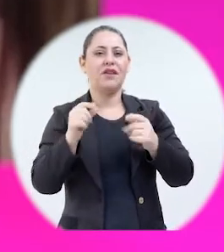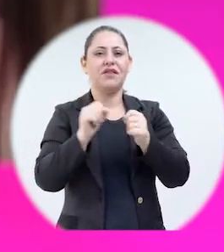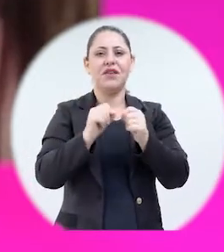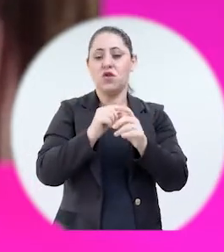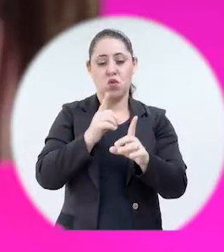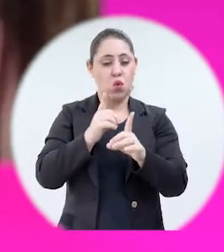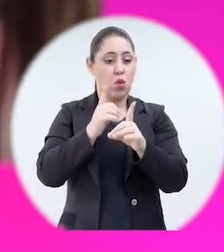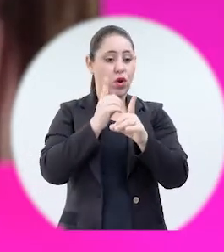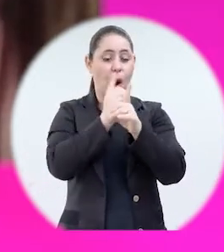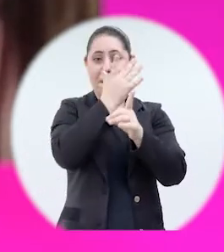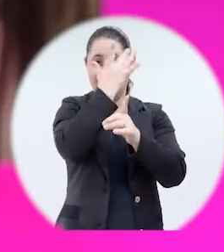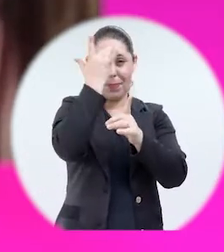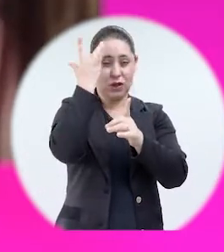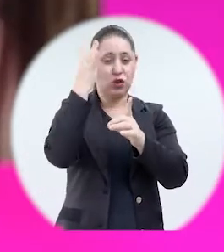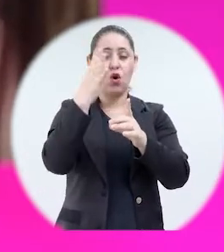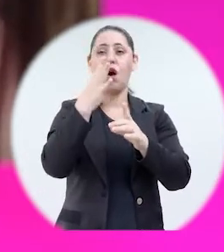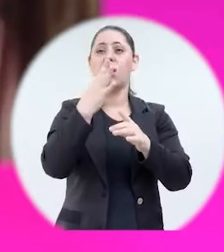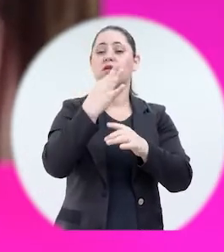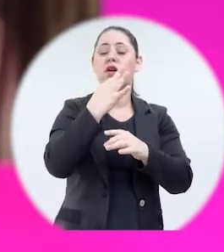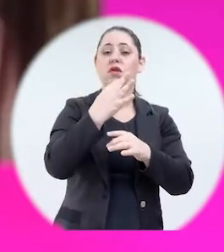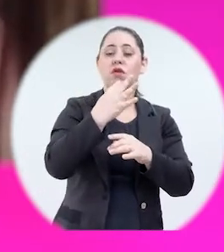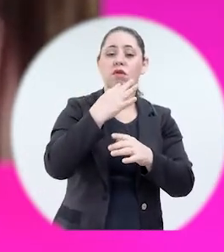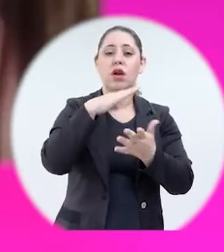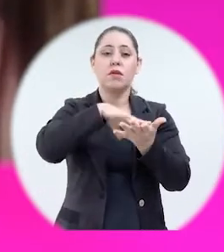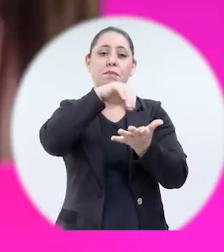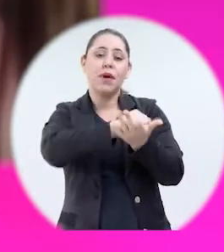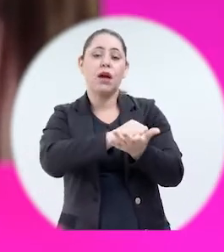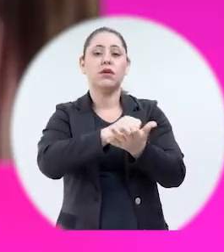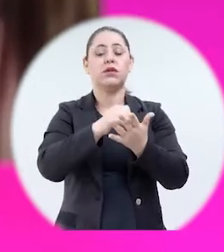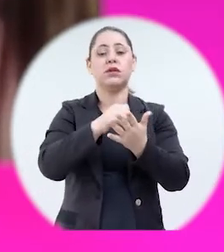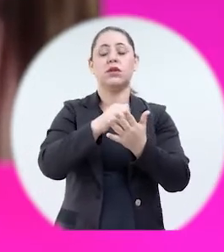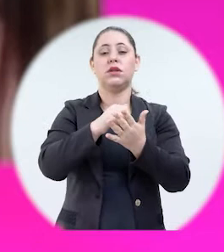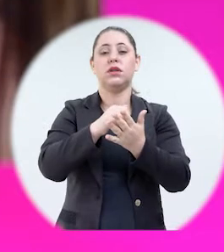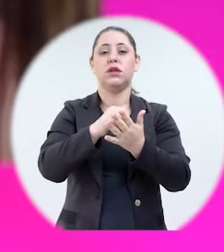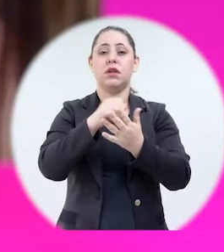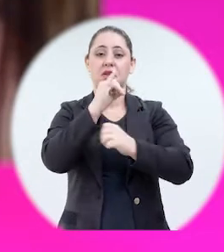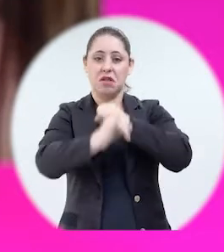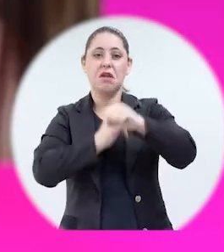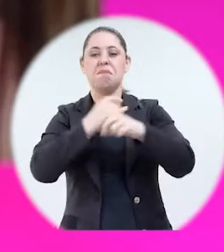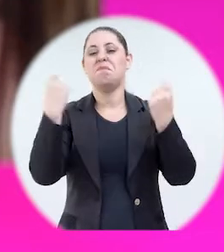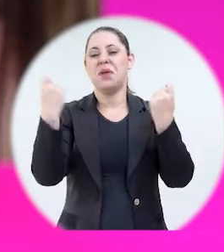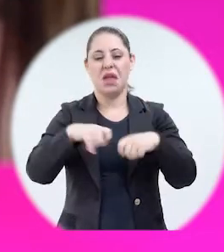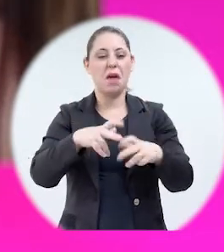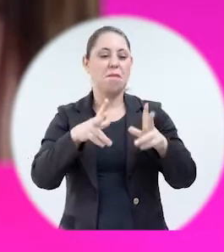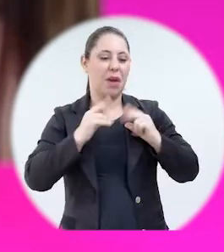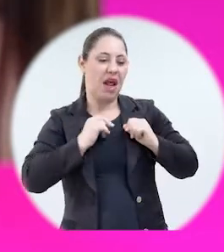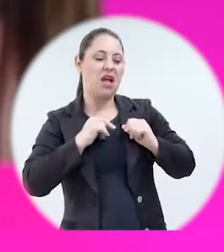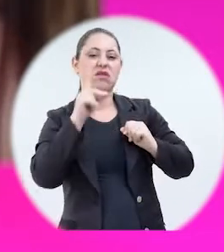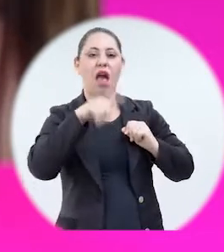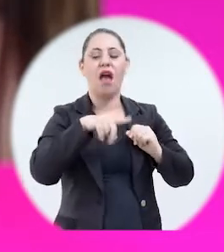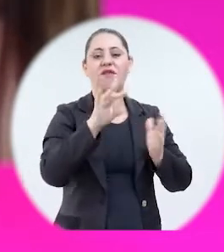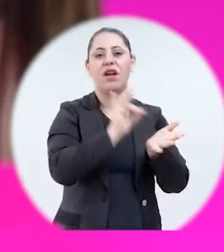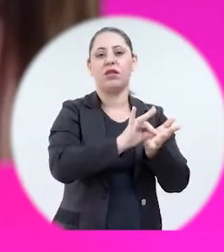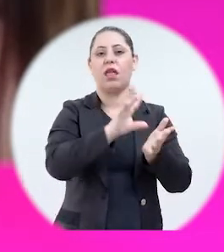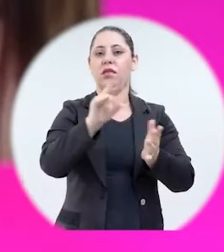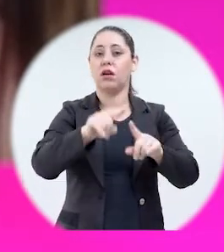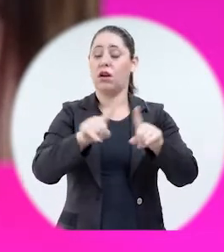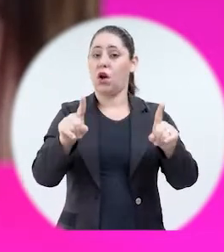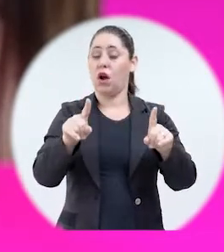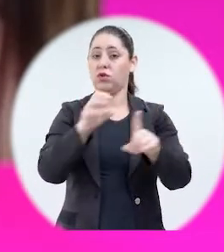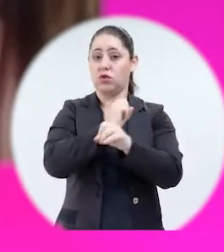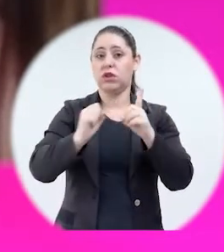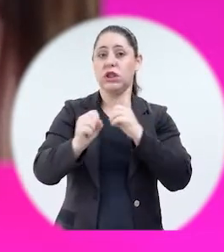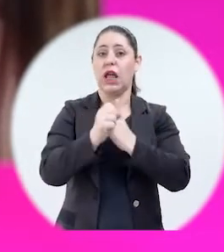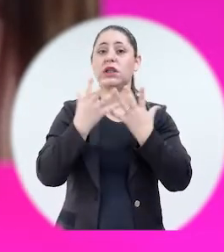ela promoveu um encontro com alguém que ela conheceu num aplicativo da internet, então ela merecia isso mesmo. Então a gente tolera, né? A